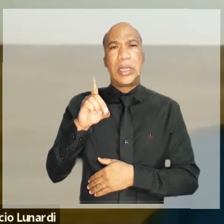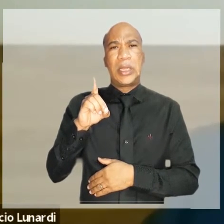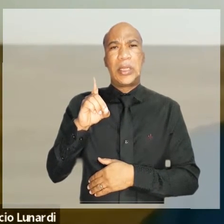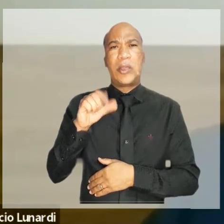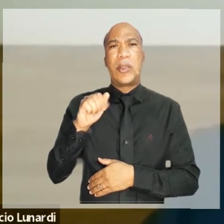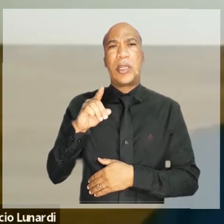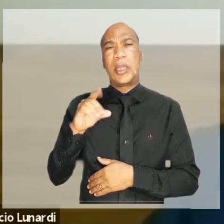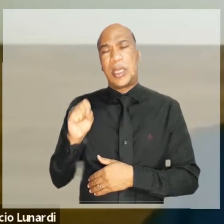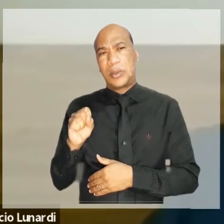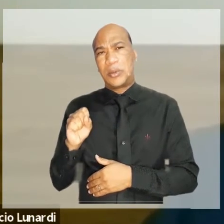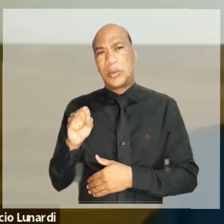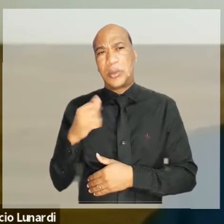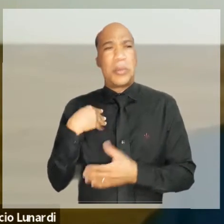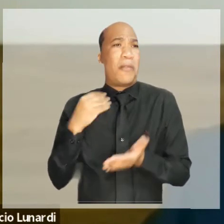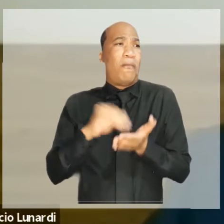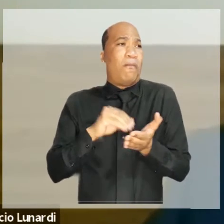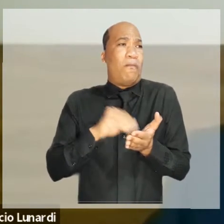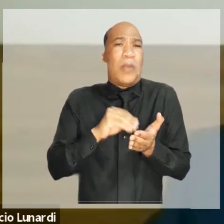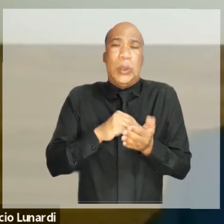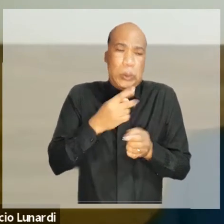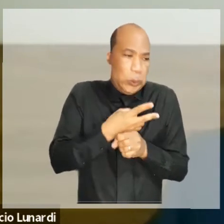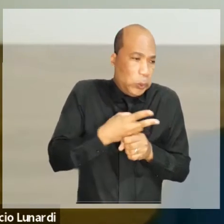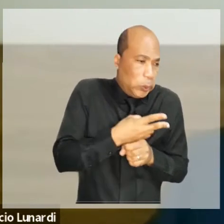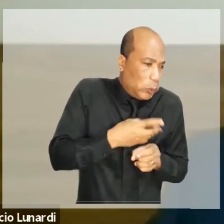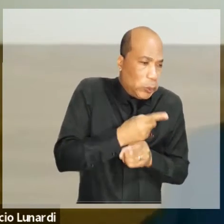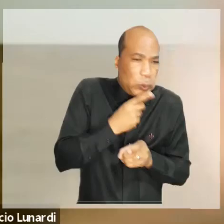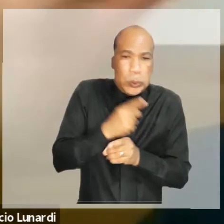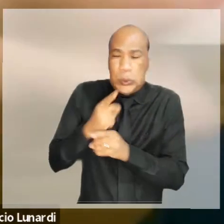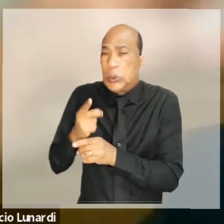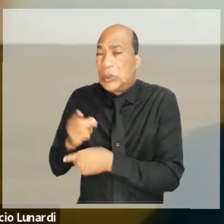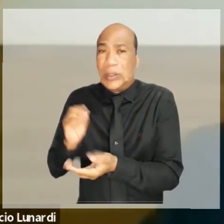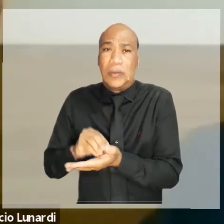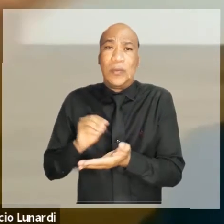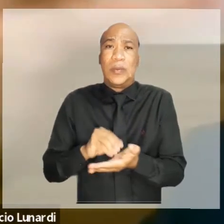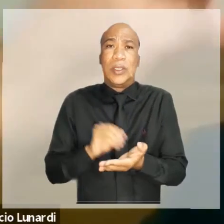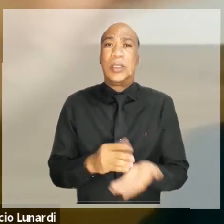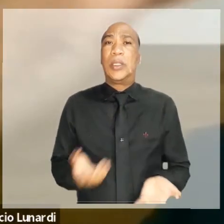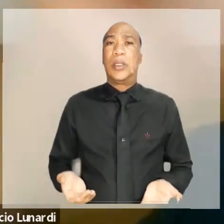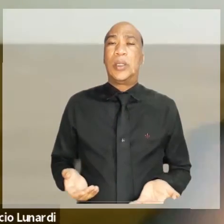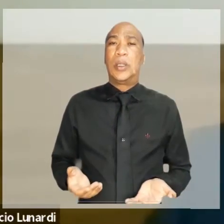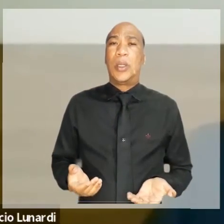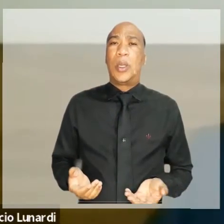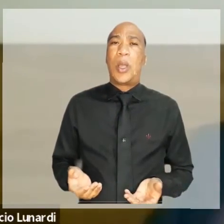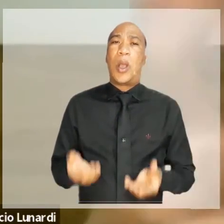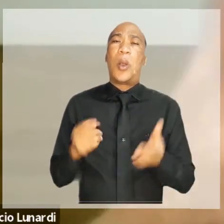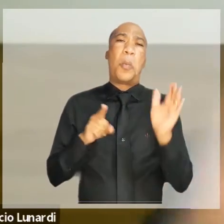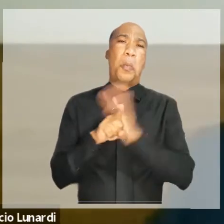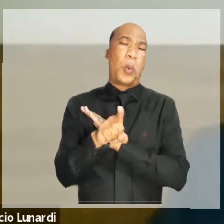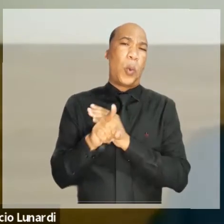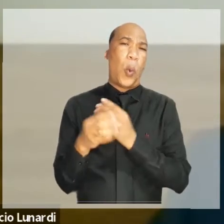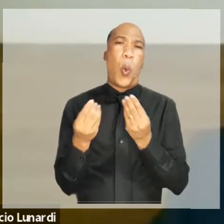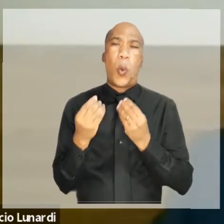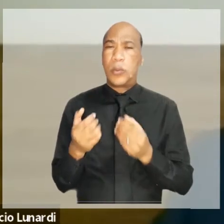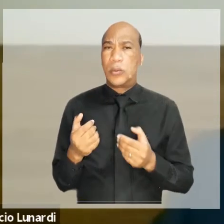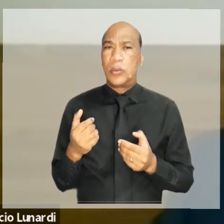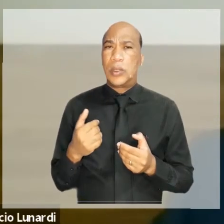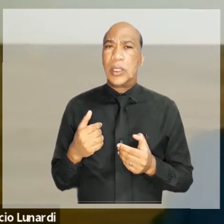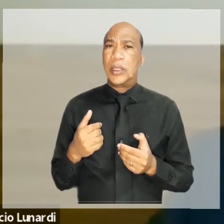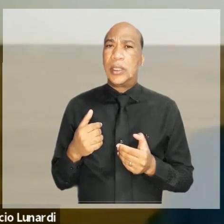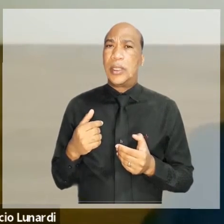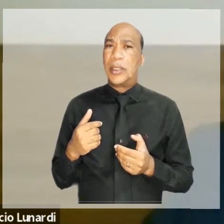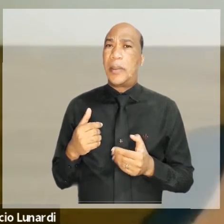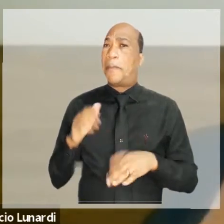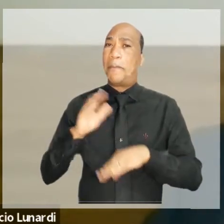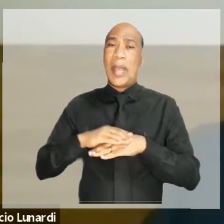assim também, temos muitos dados, mas ainda não poucos explorados, talvez até, né, a minha fala aqui desestruturados, eu acho que a inteligência artificial age nesse